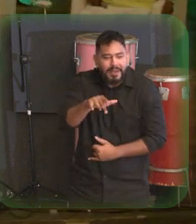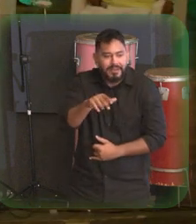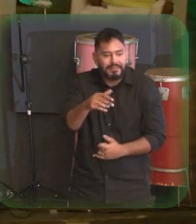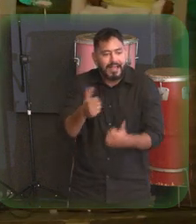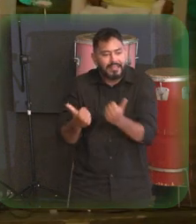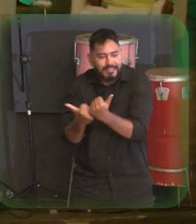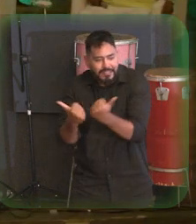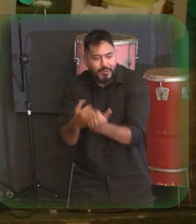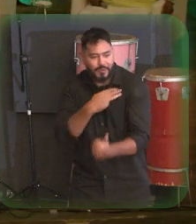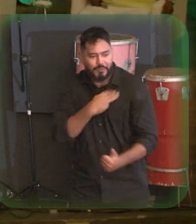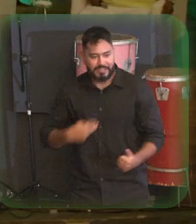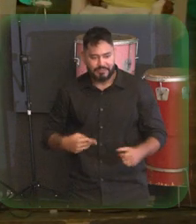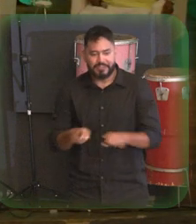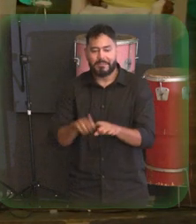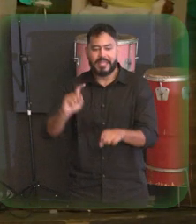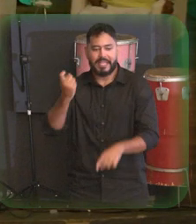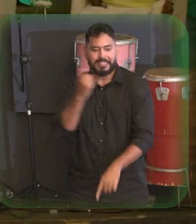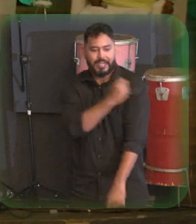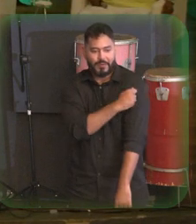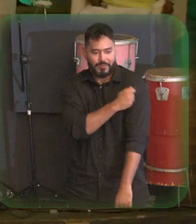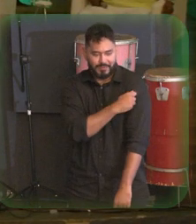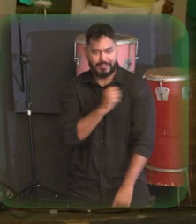IFPE, né. E aí,